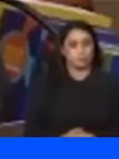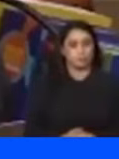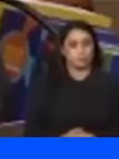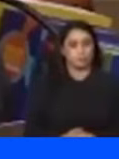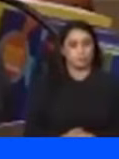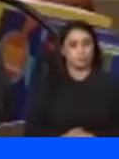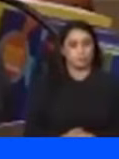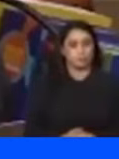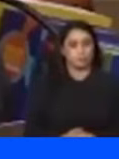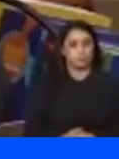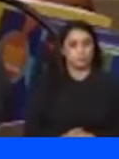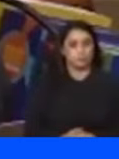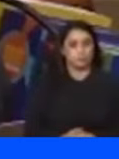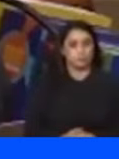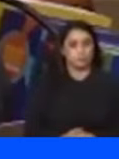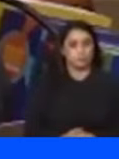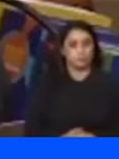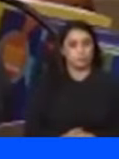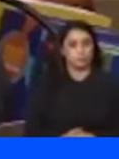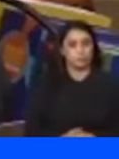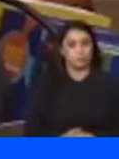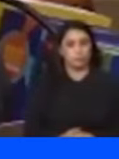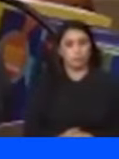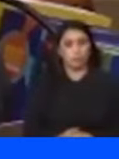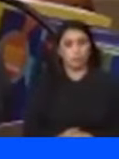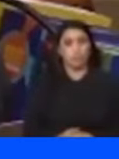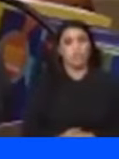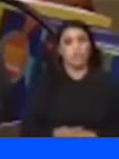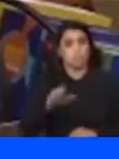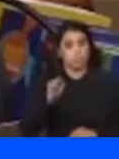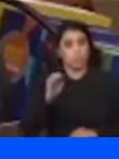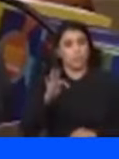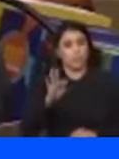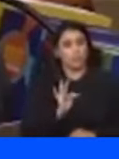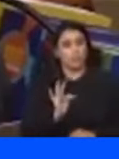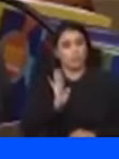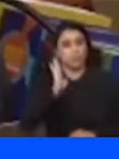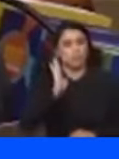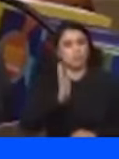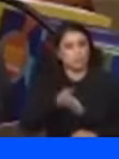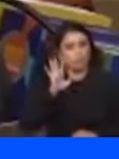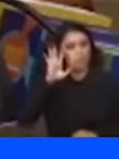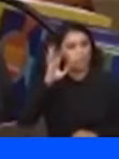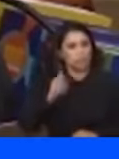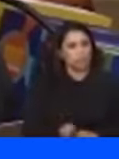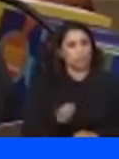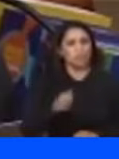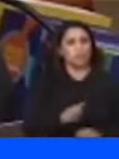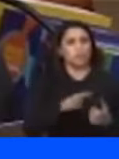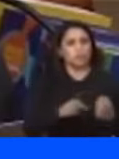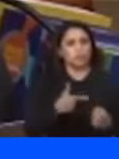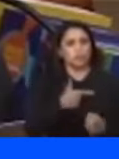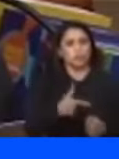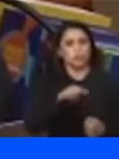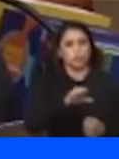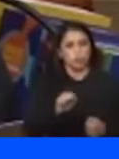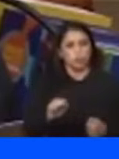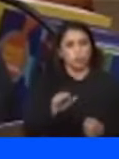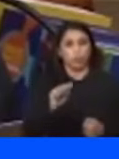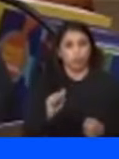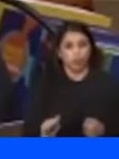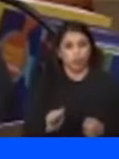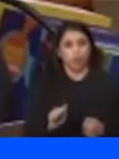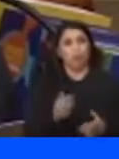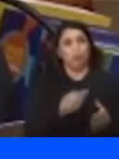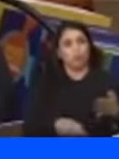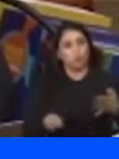Vamos acompanhar. Supremo, a incidência do artigo 28A aos processos em curso e